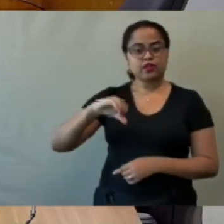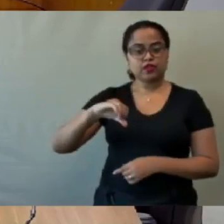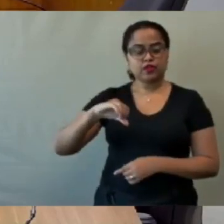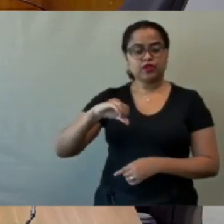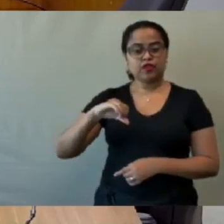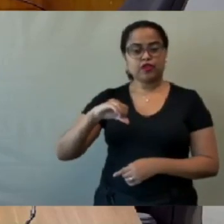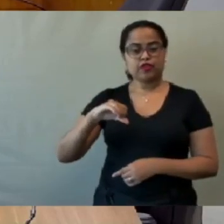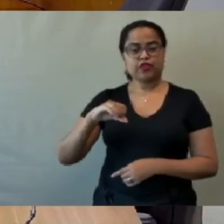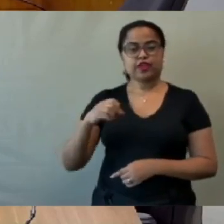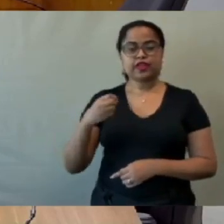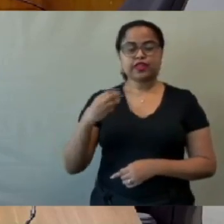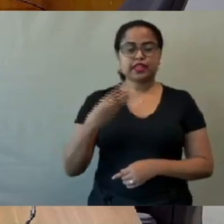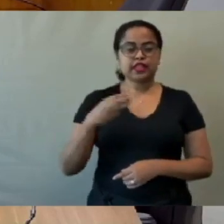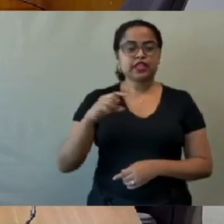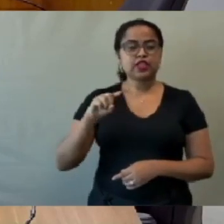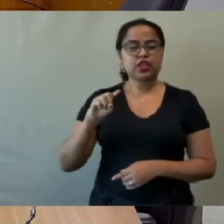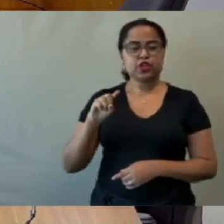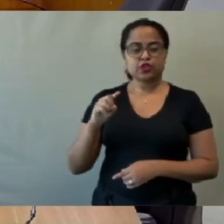9:31 do dia